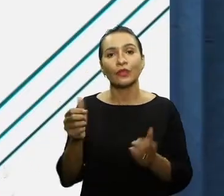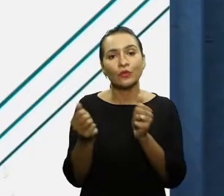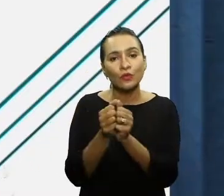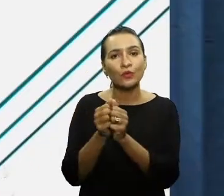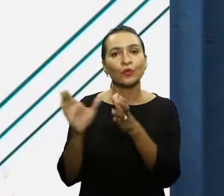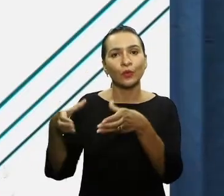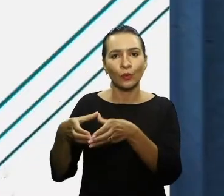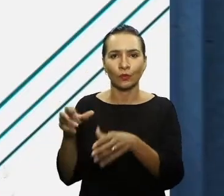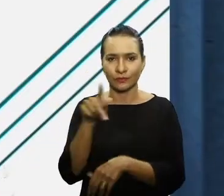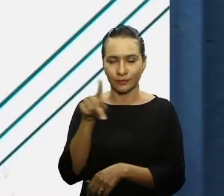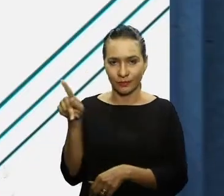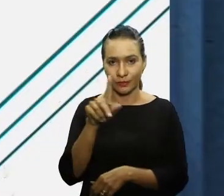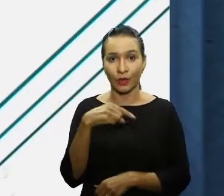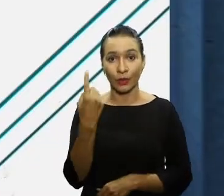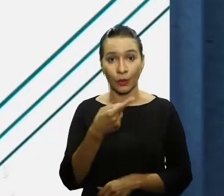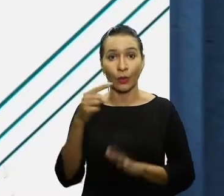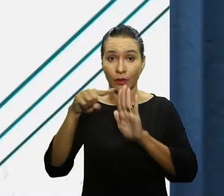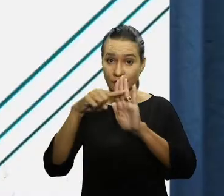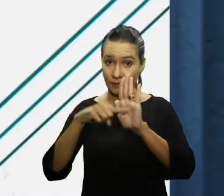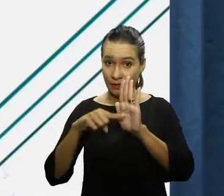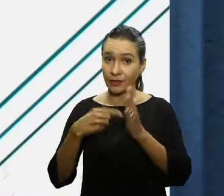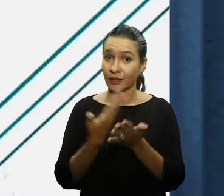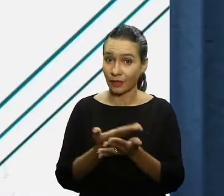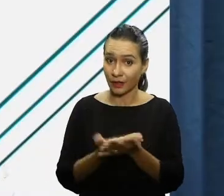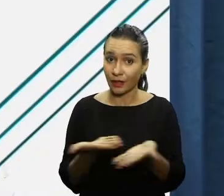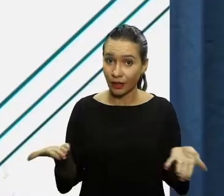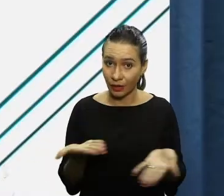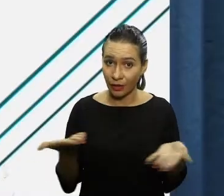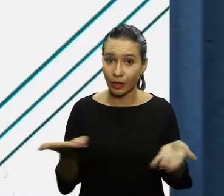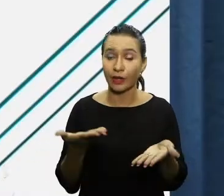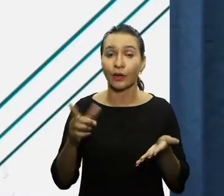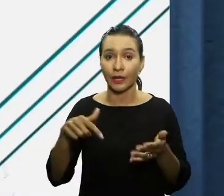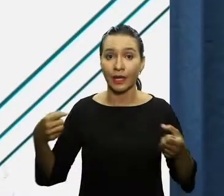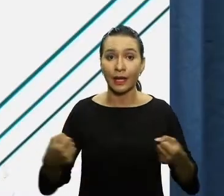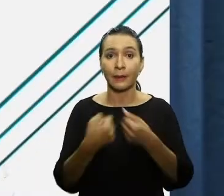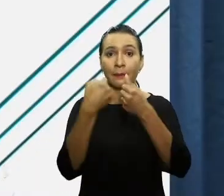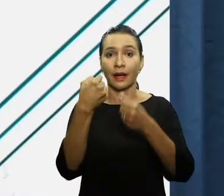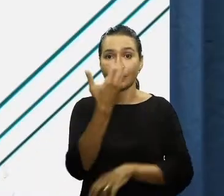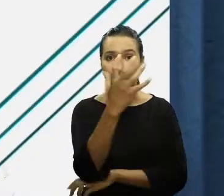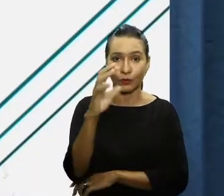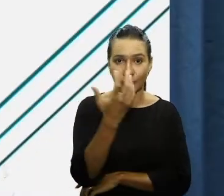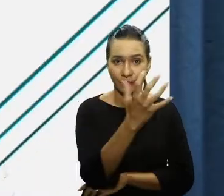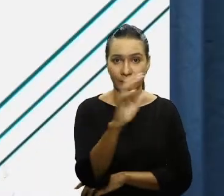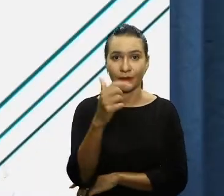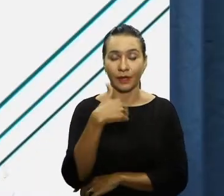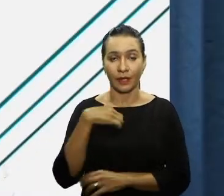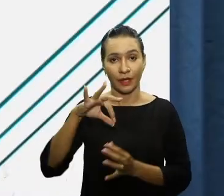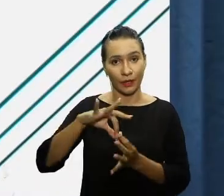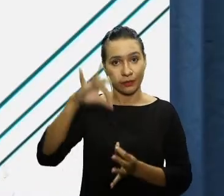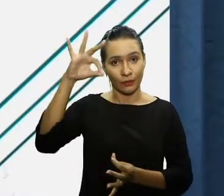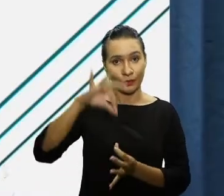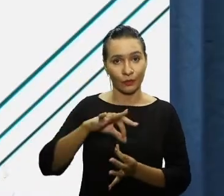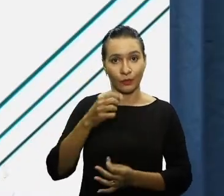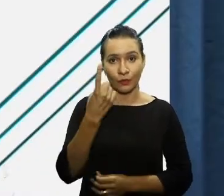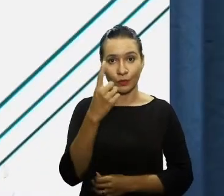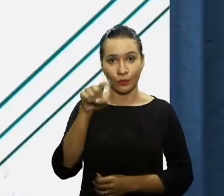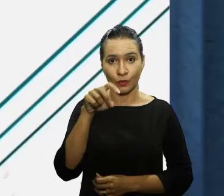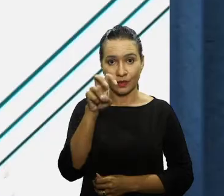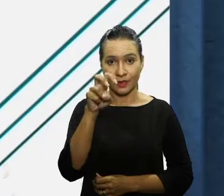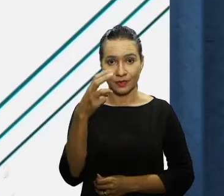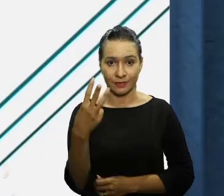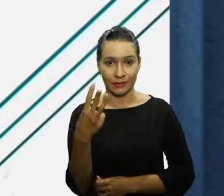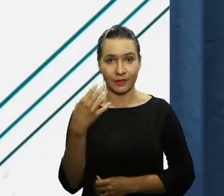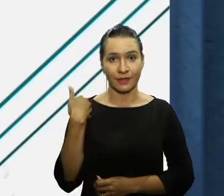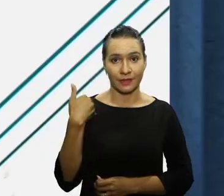outros professores, a gente planejou essa aula para vocês sobre impactos ambientais. Eu tenho 1,53m, tenho